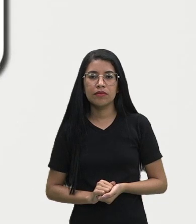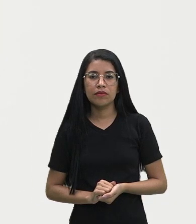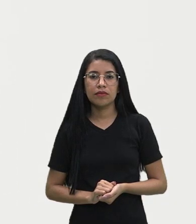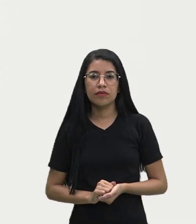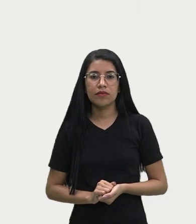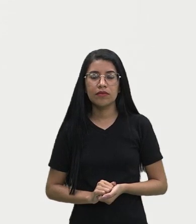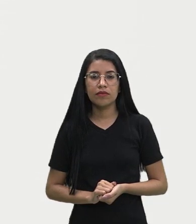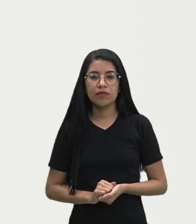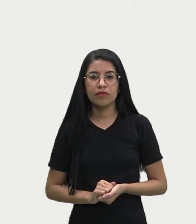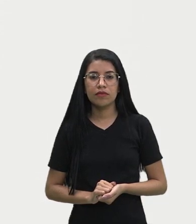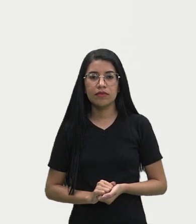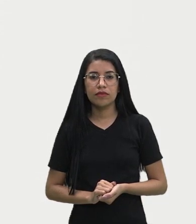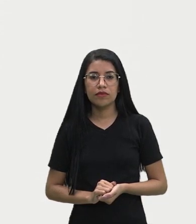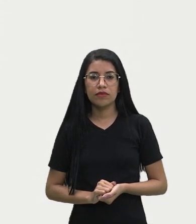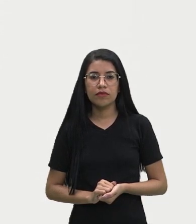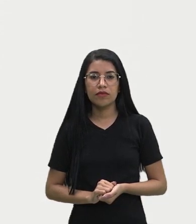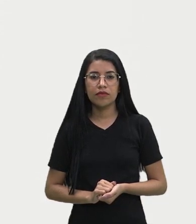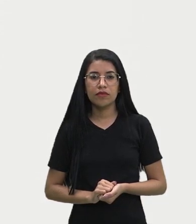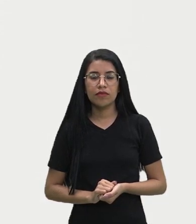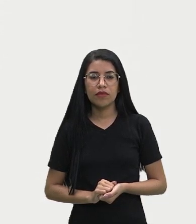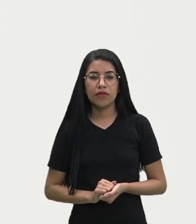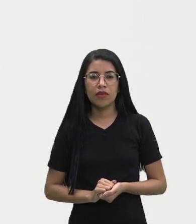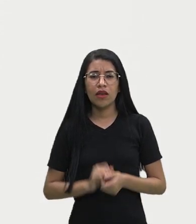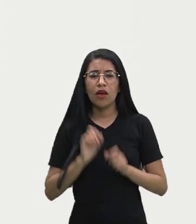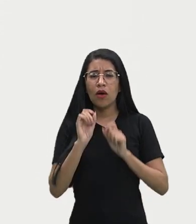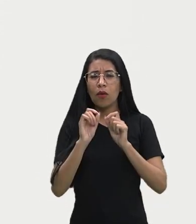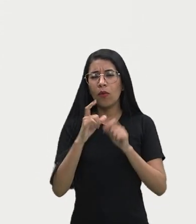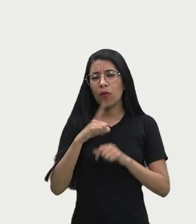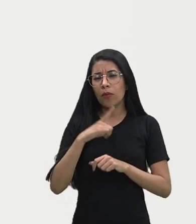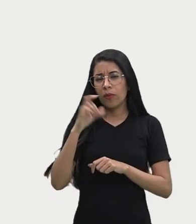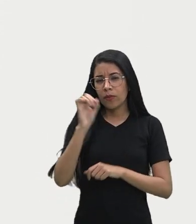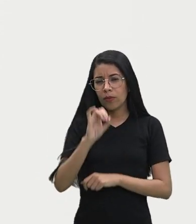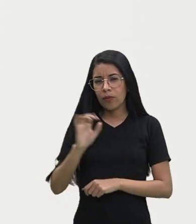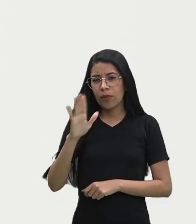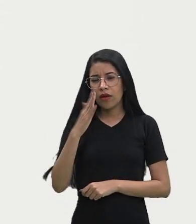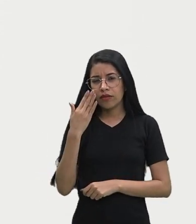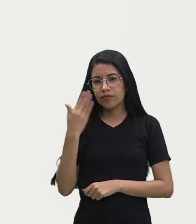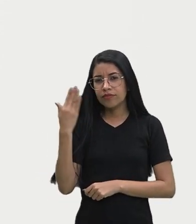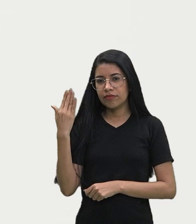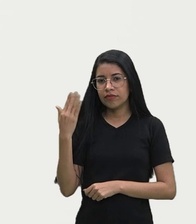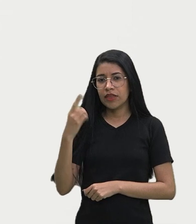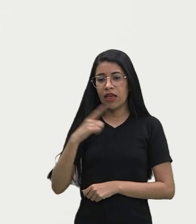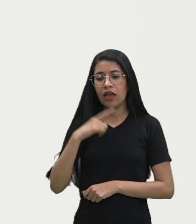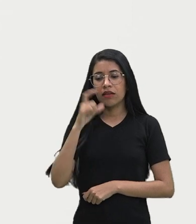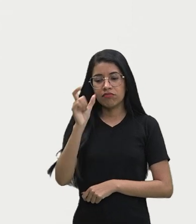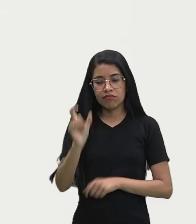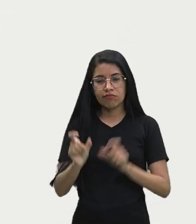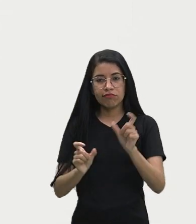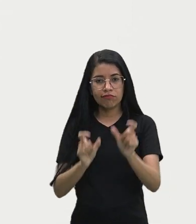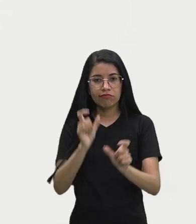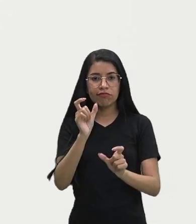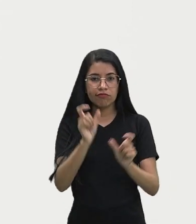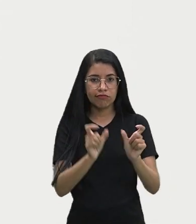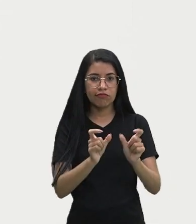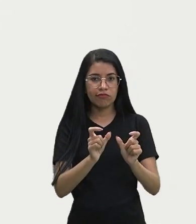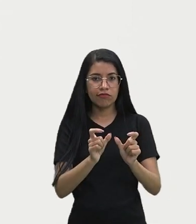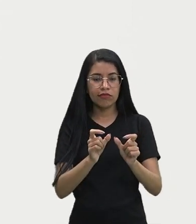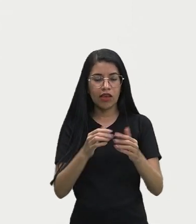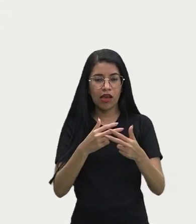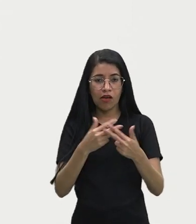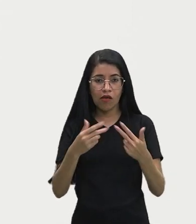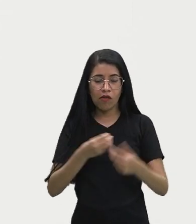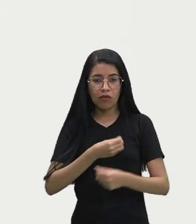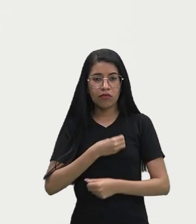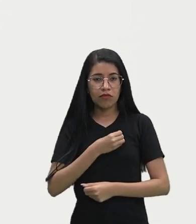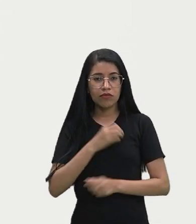para cá, ok. O que a gente está vendo aqui? A gente temos nós, seres humanos, ok? Todo ser